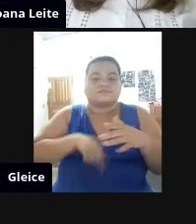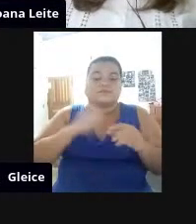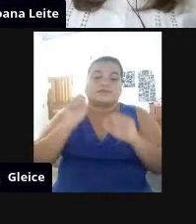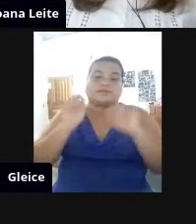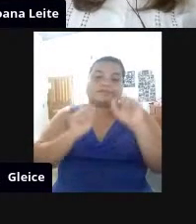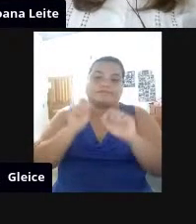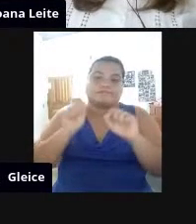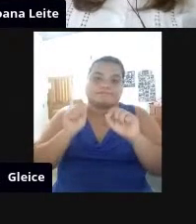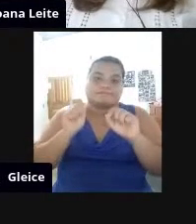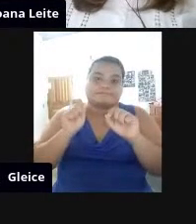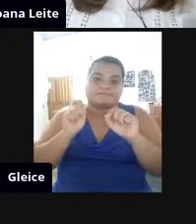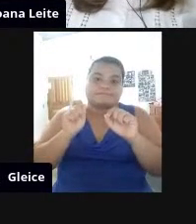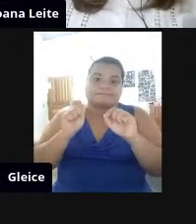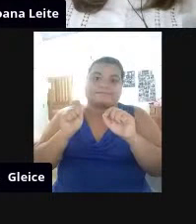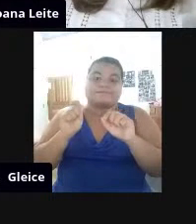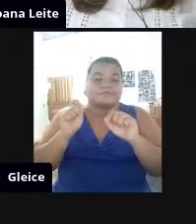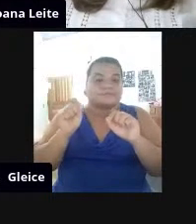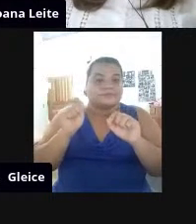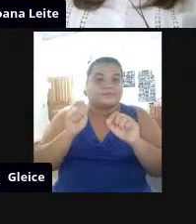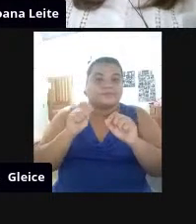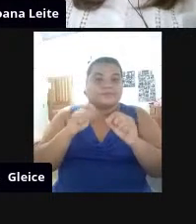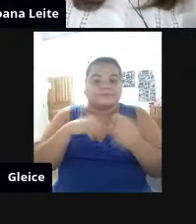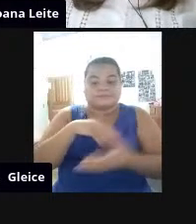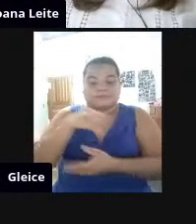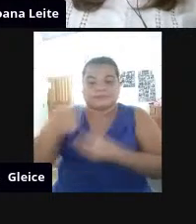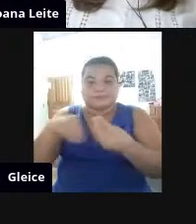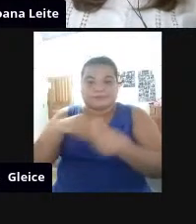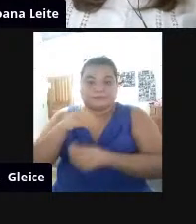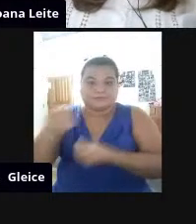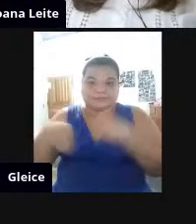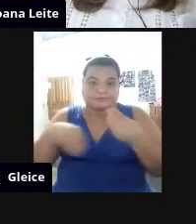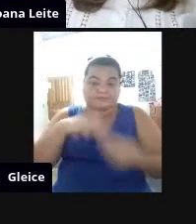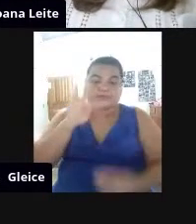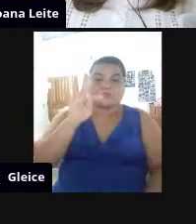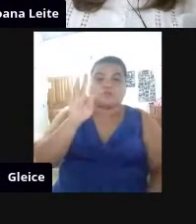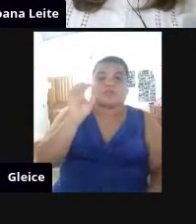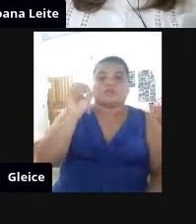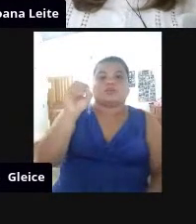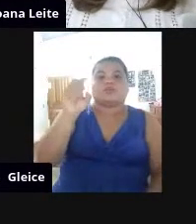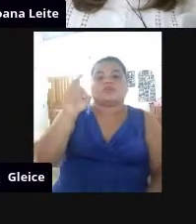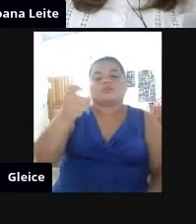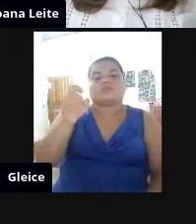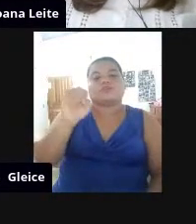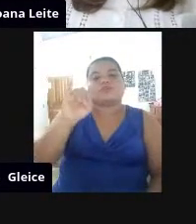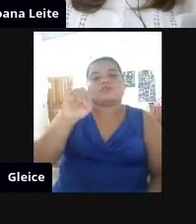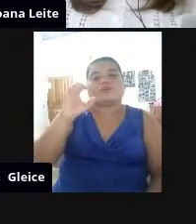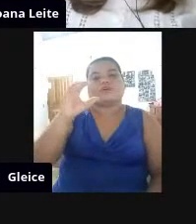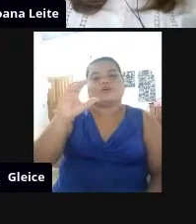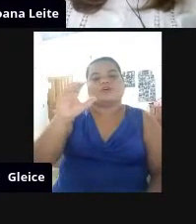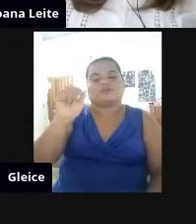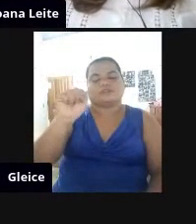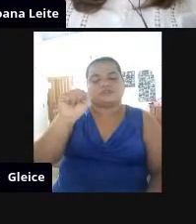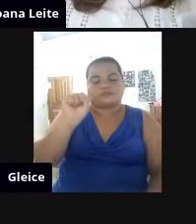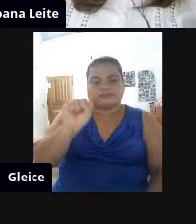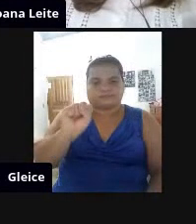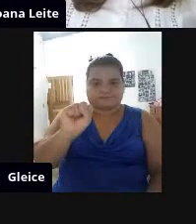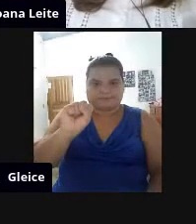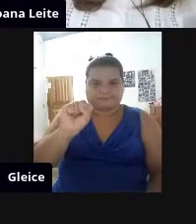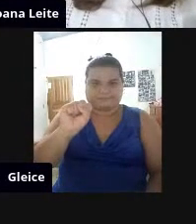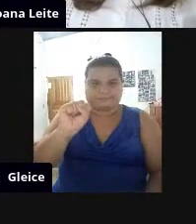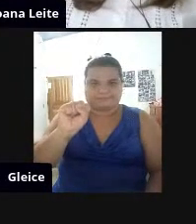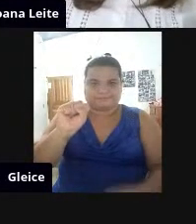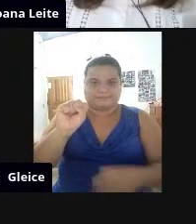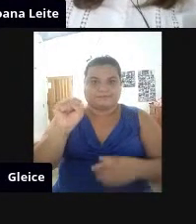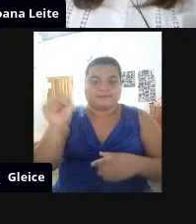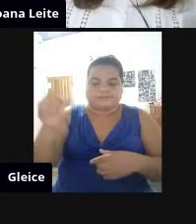essas são substâncias que são neurotóxicas, elas atravessam a barreira hematoencefálica e vão promover inflamação no